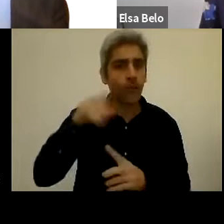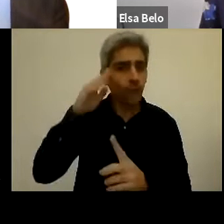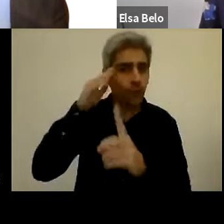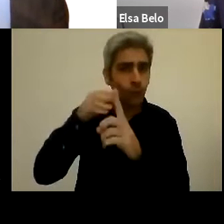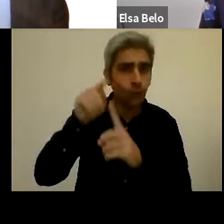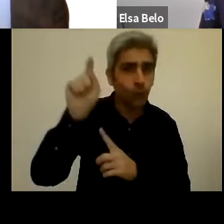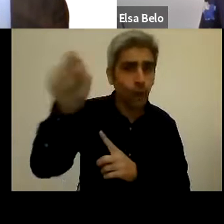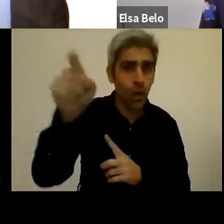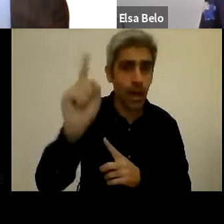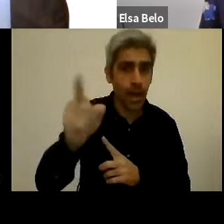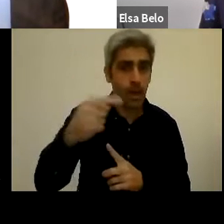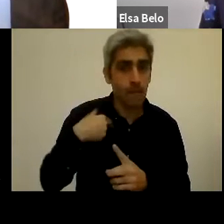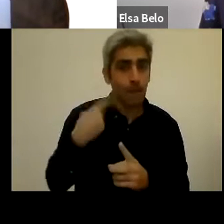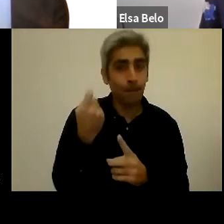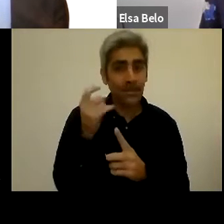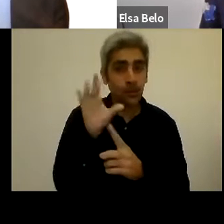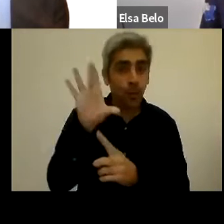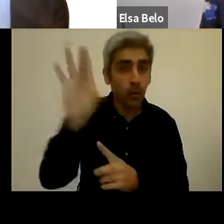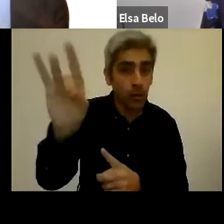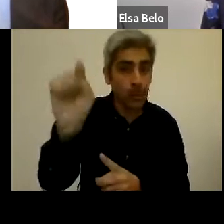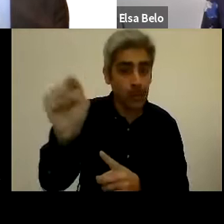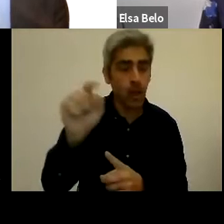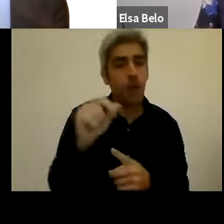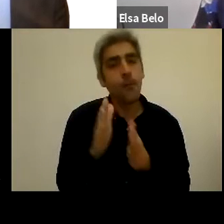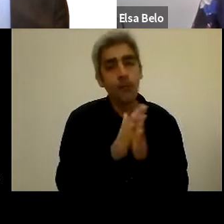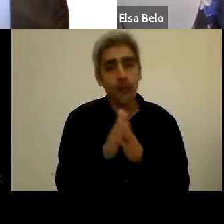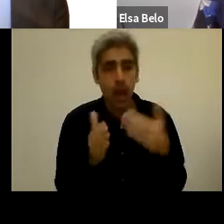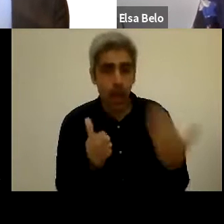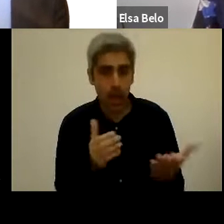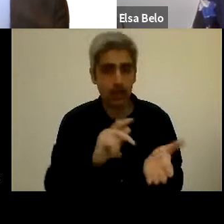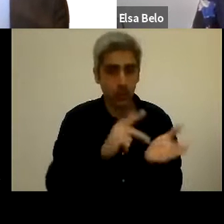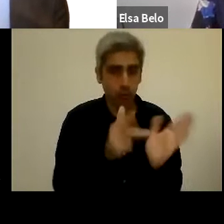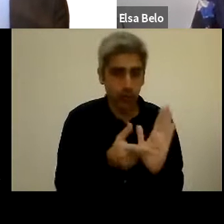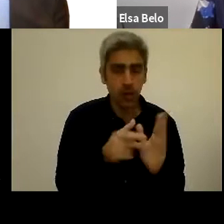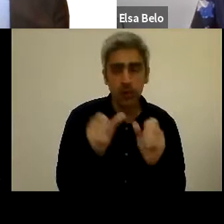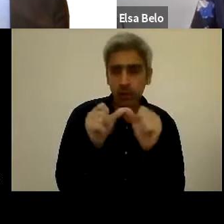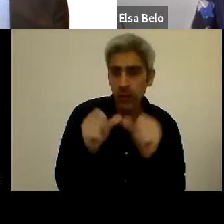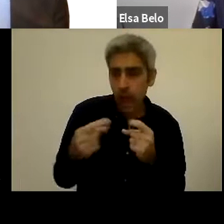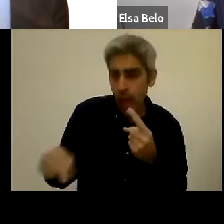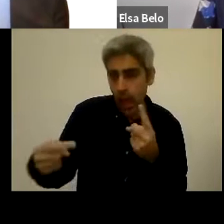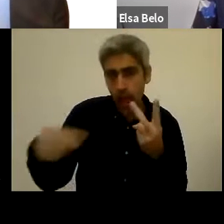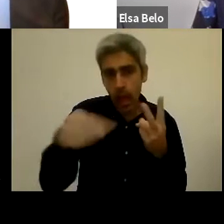precisamos chegar e usar a tecnologia, usar os mecanismos que dispomos para